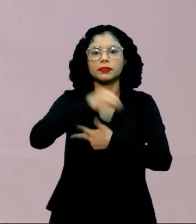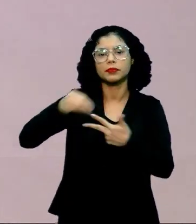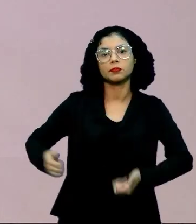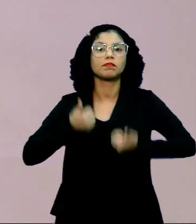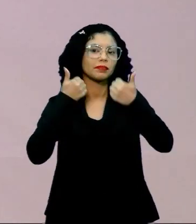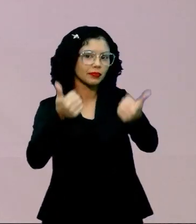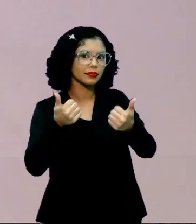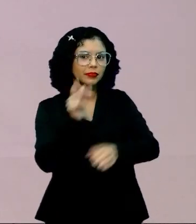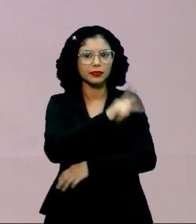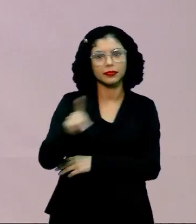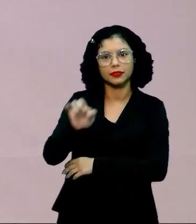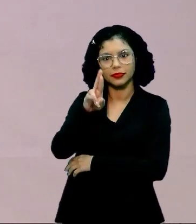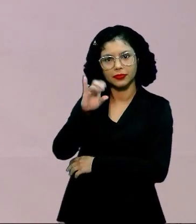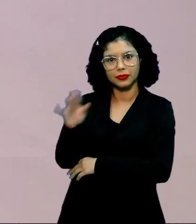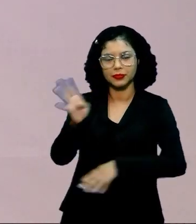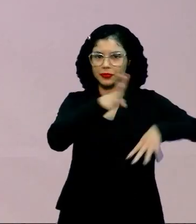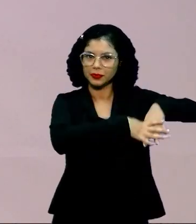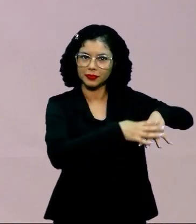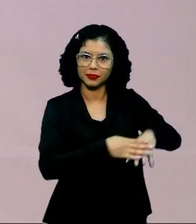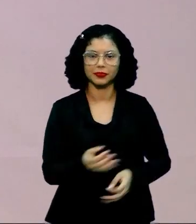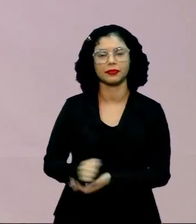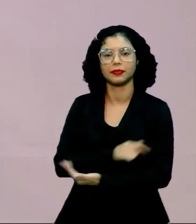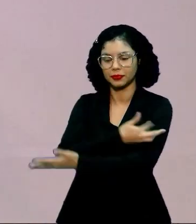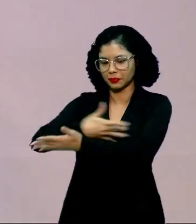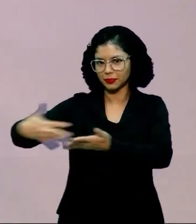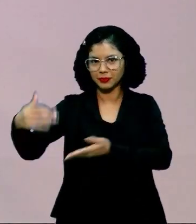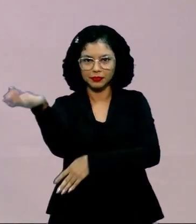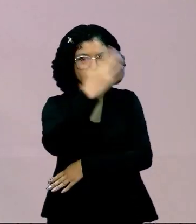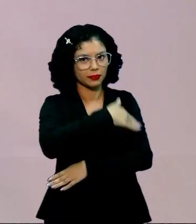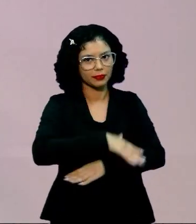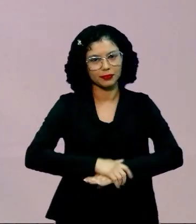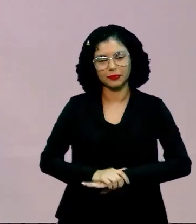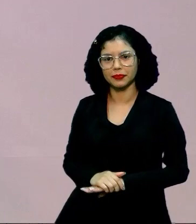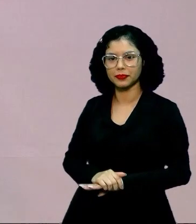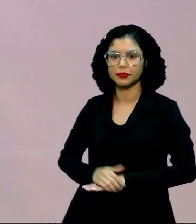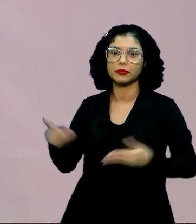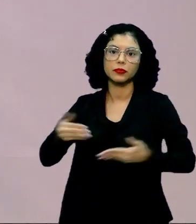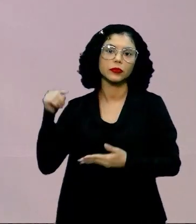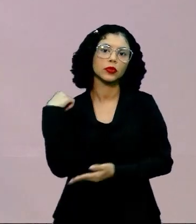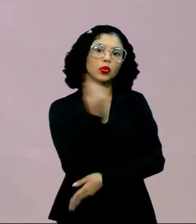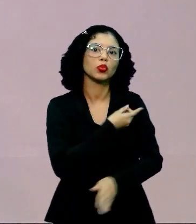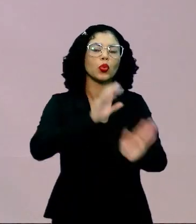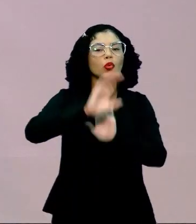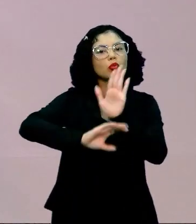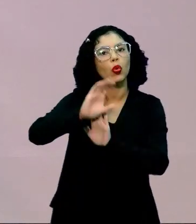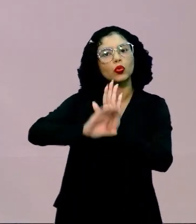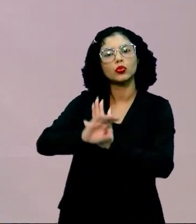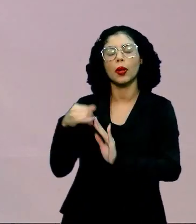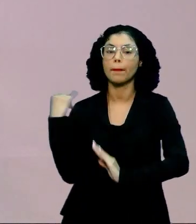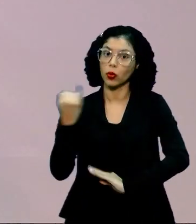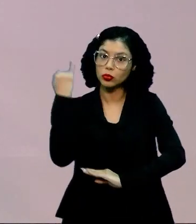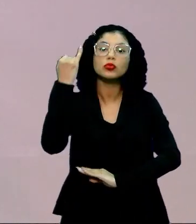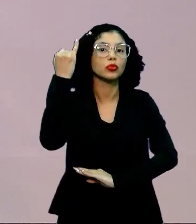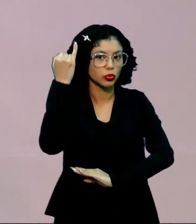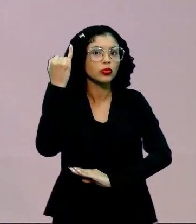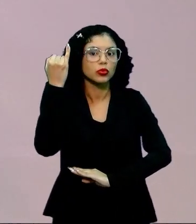na comunidade, professor Emerson, matemática na veia. Vamos lá? Então, hoje o conteúdo vai ser de suma